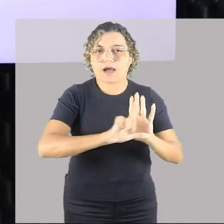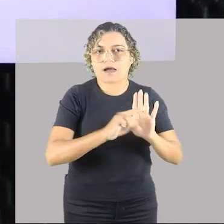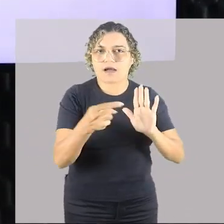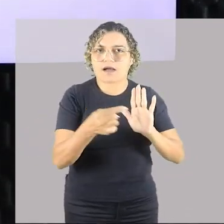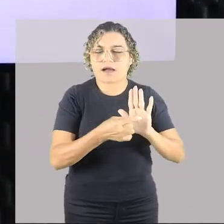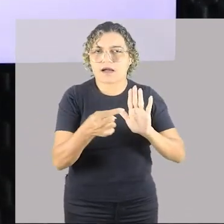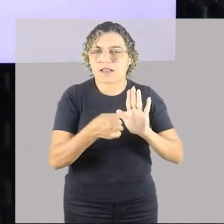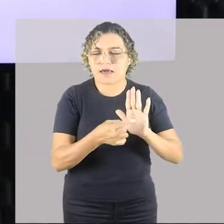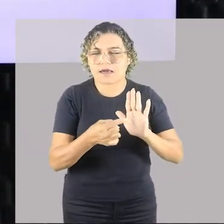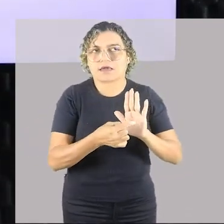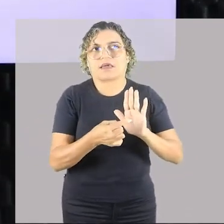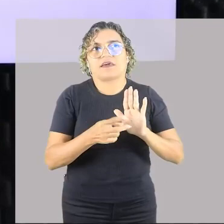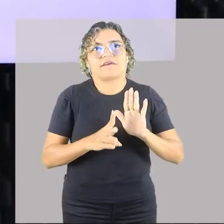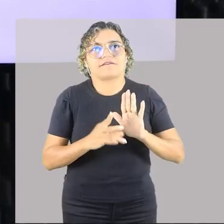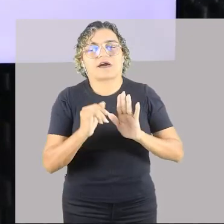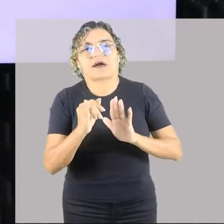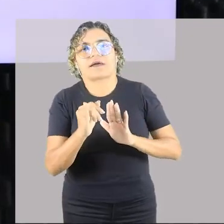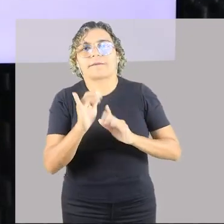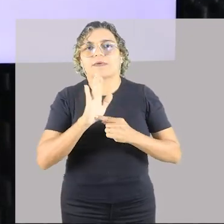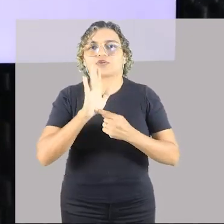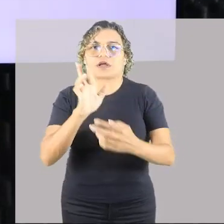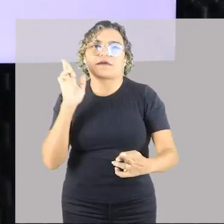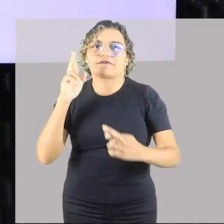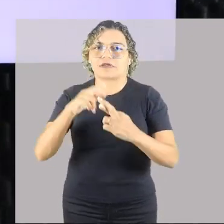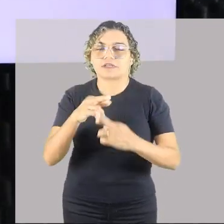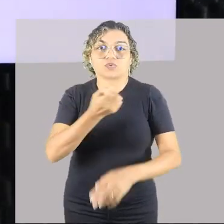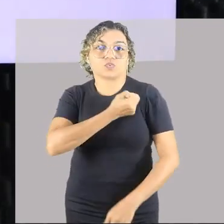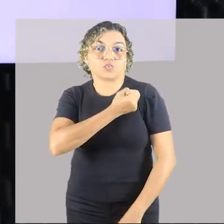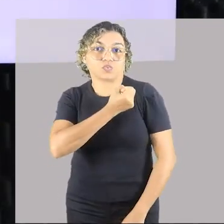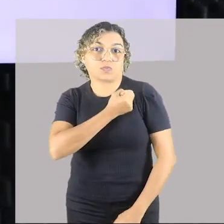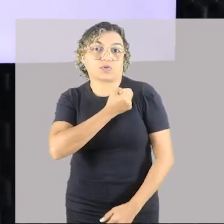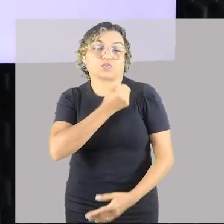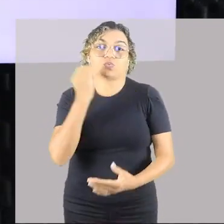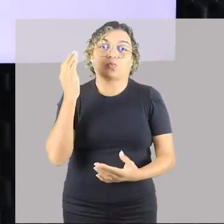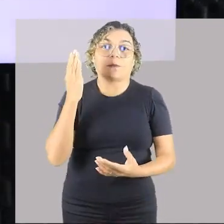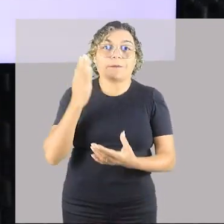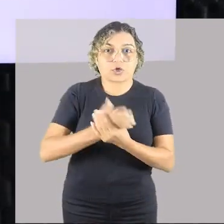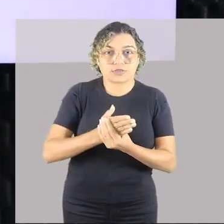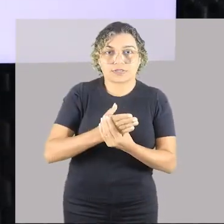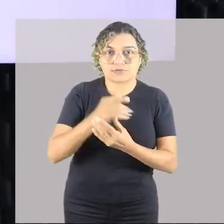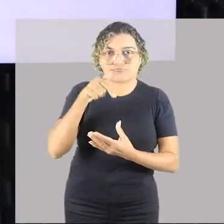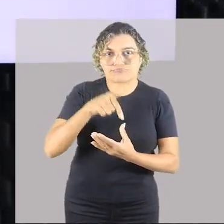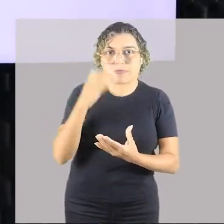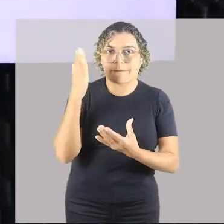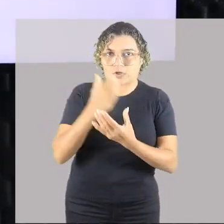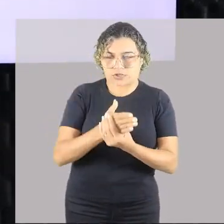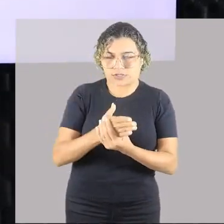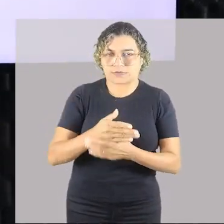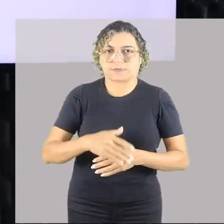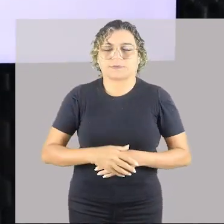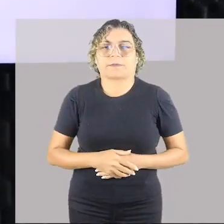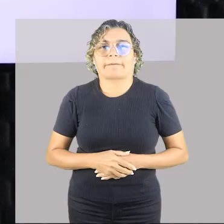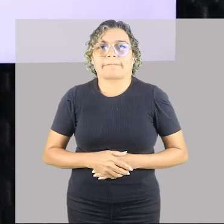fazer remissão, vai fazer referência ao número do processo.